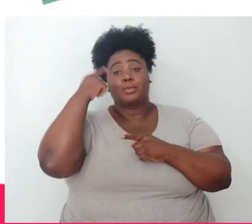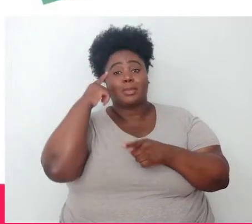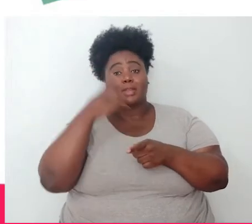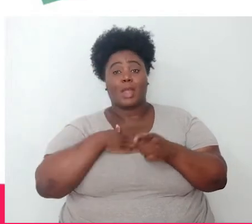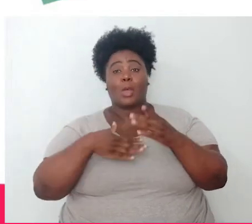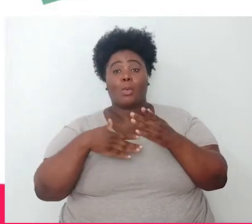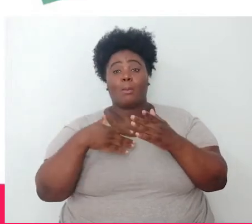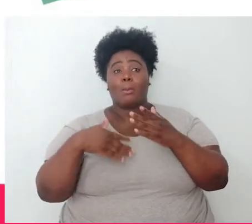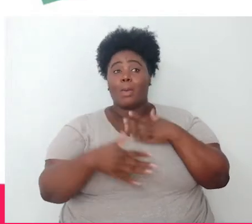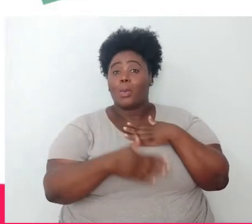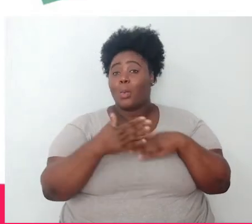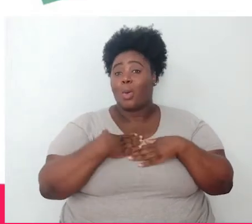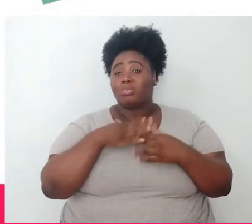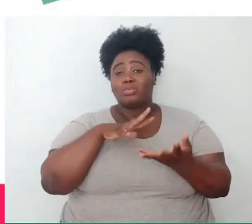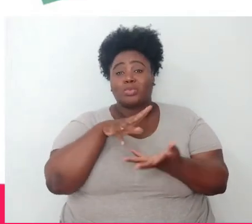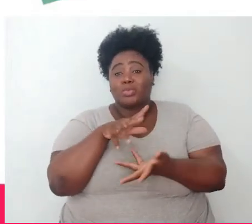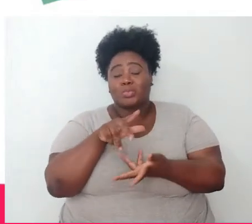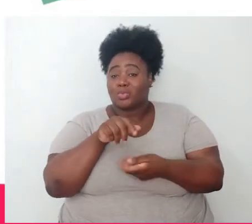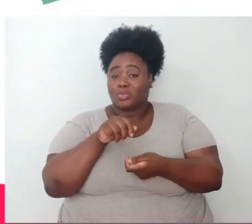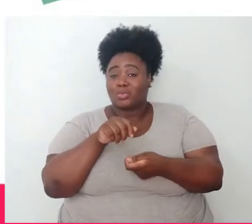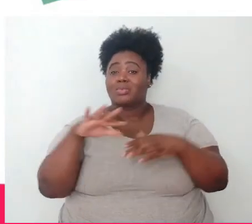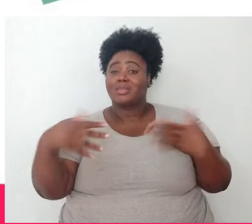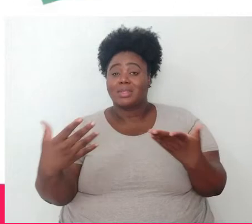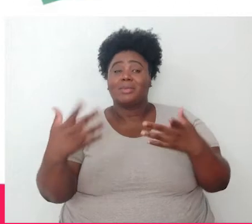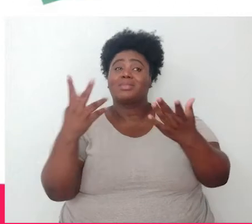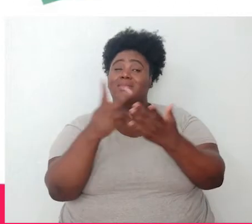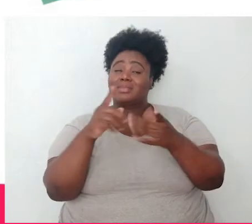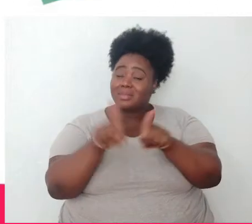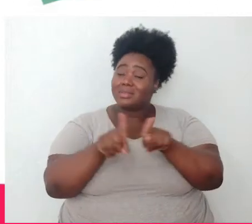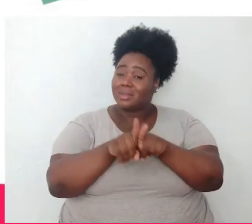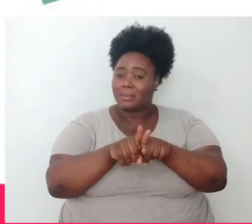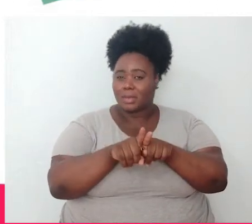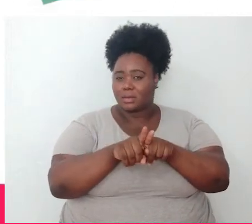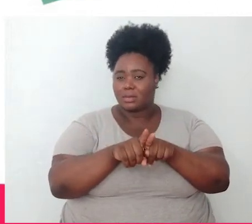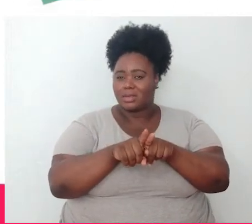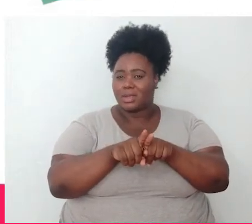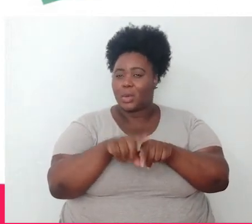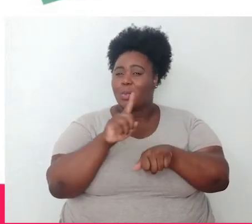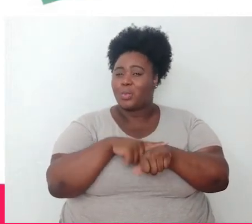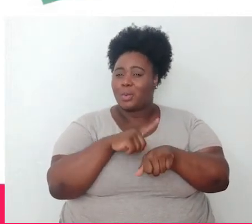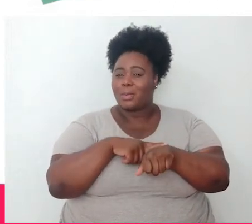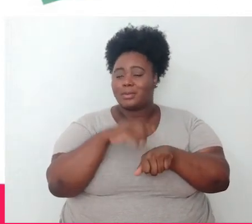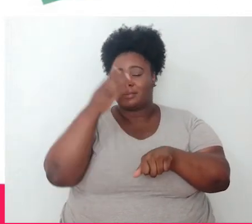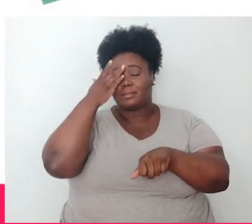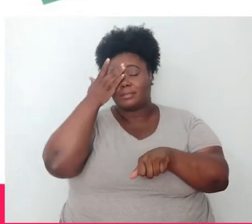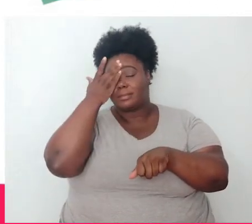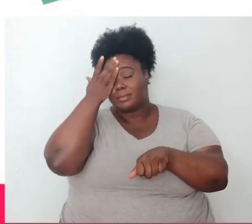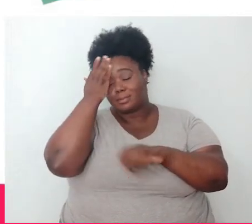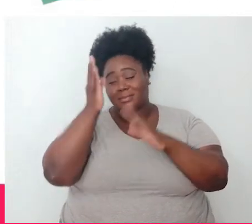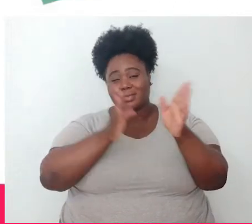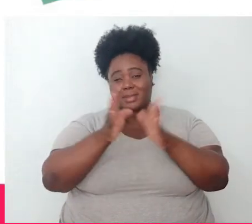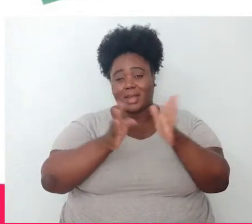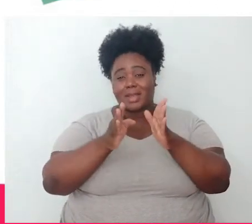em trânsito no mundo, né? E, ao mesmo tempo, um período entre a Copa do Mundo